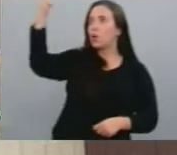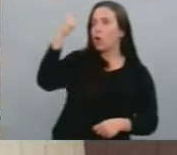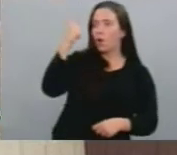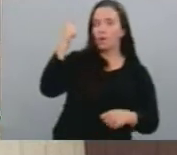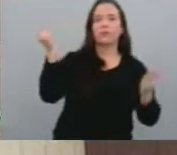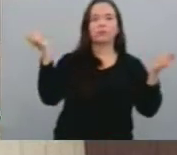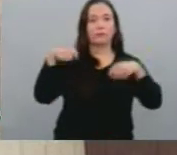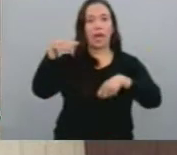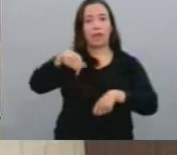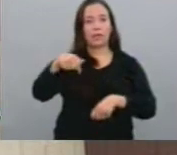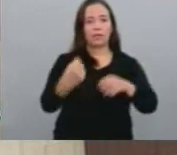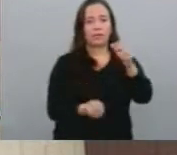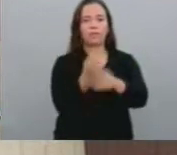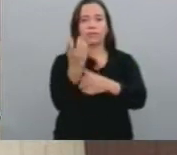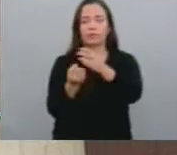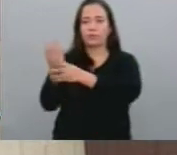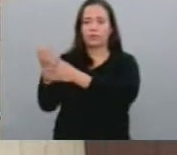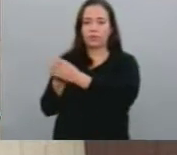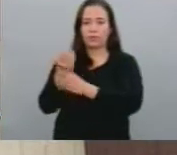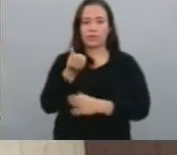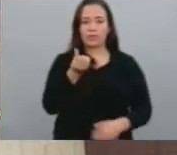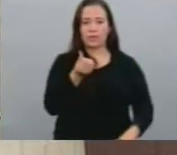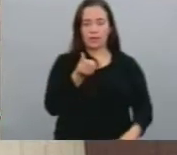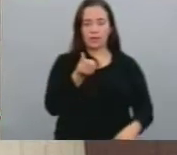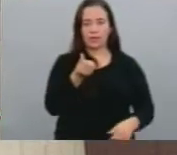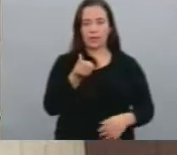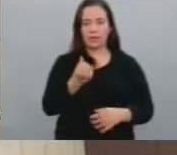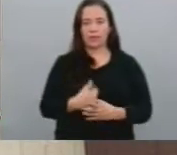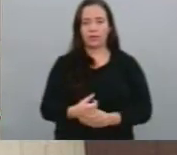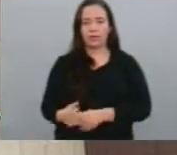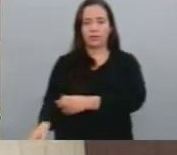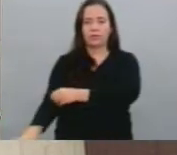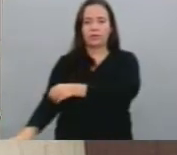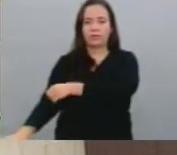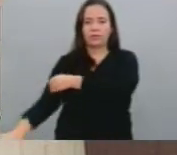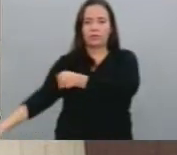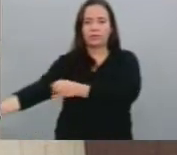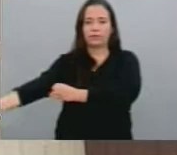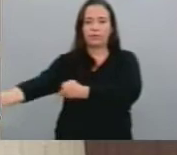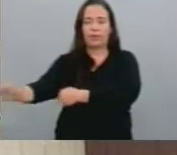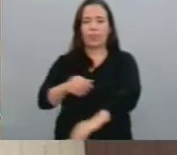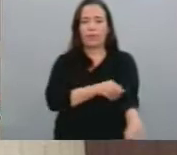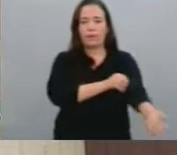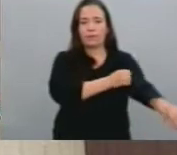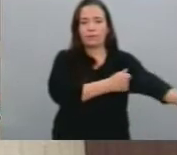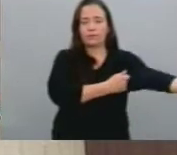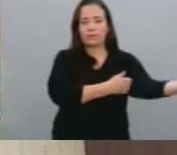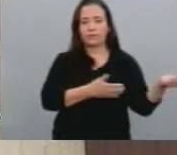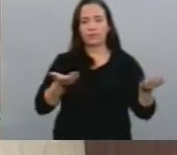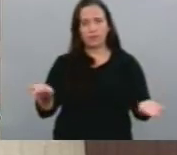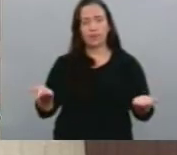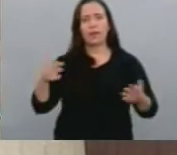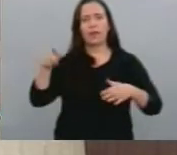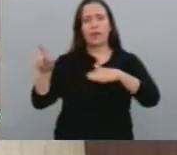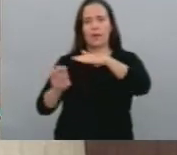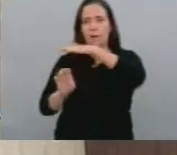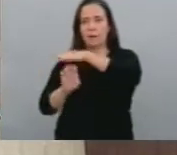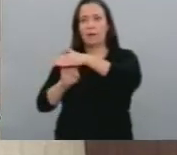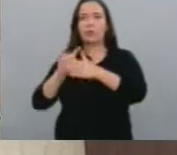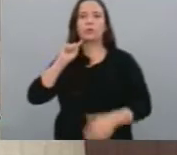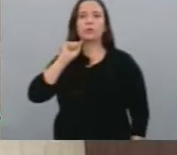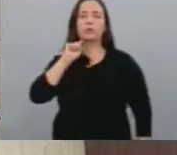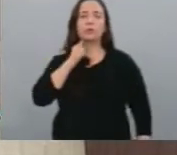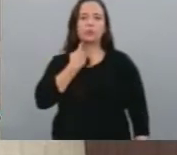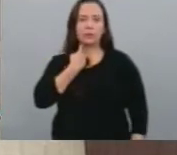potencial. 6. Aí tem protocolo de tensão para a indústria suja que não pode mais ficar na Europa e